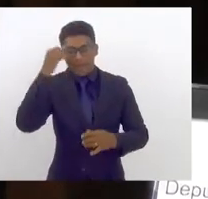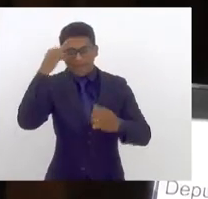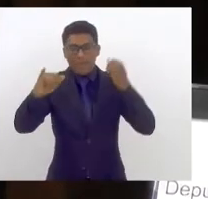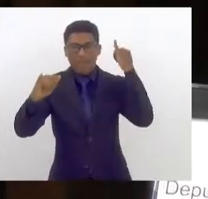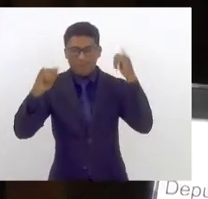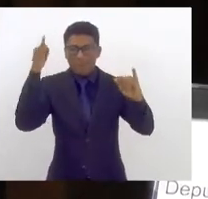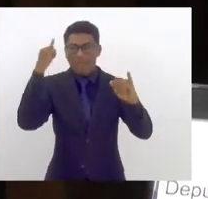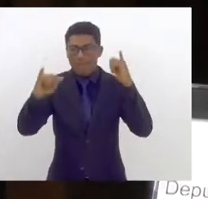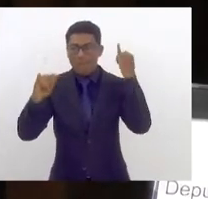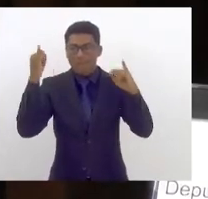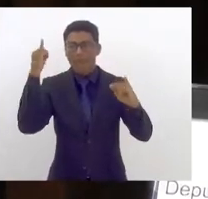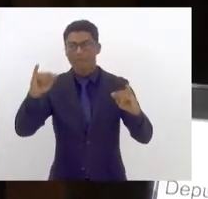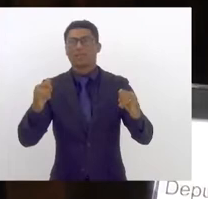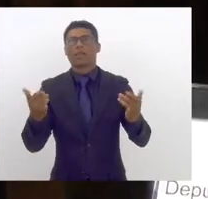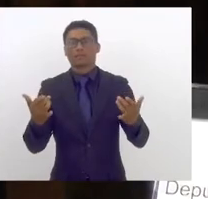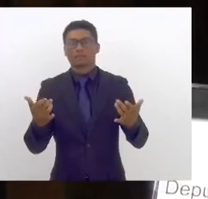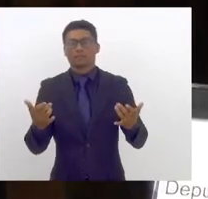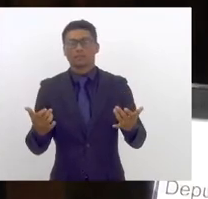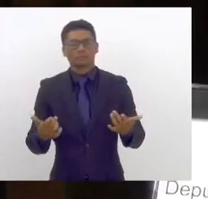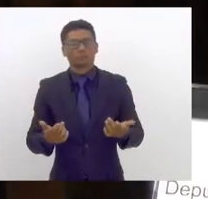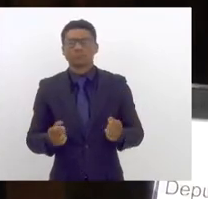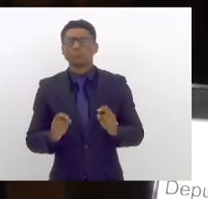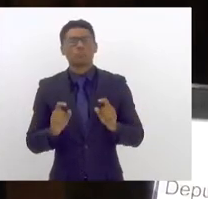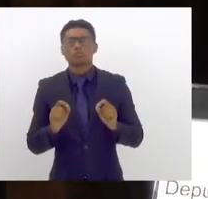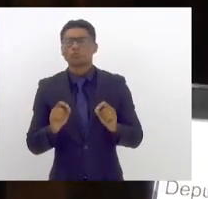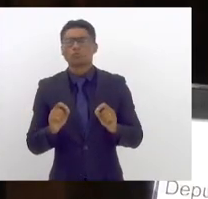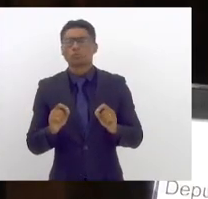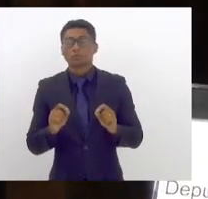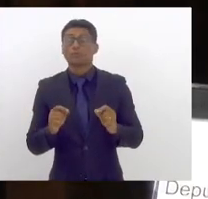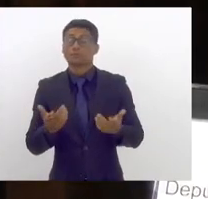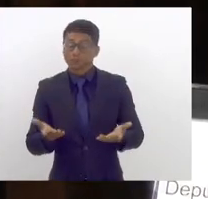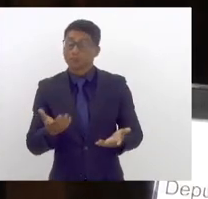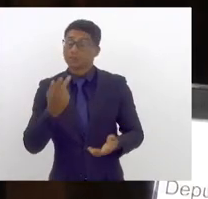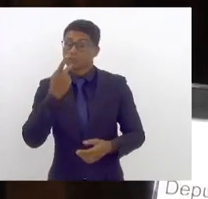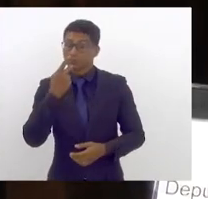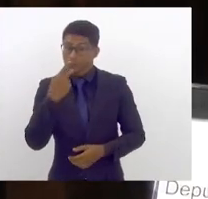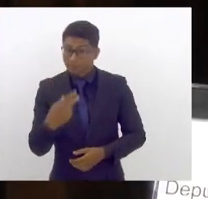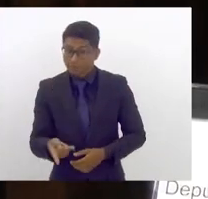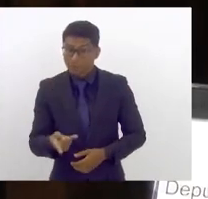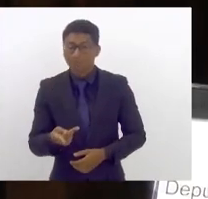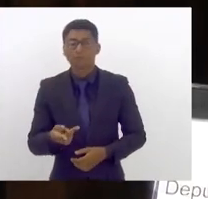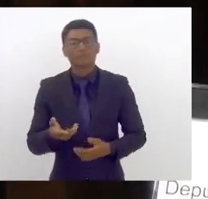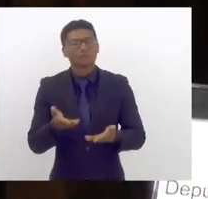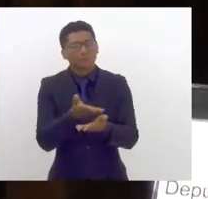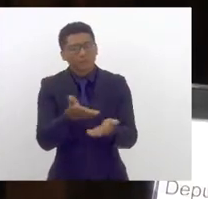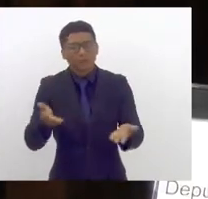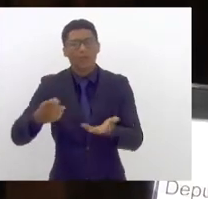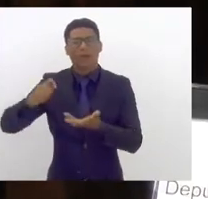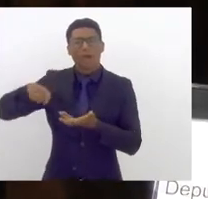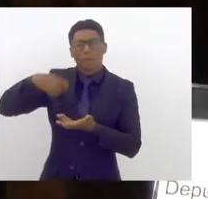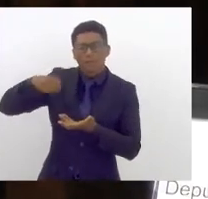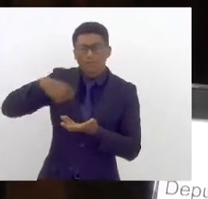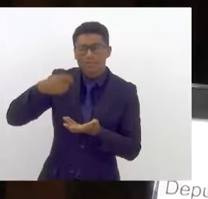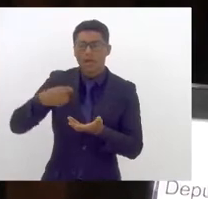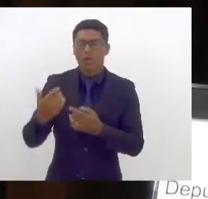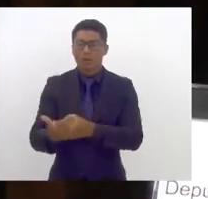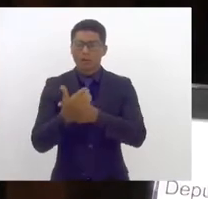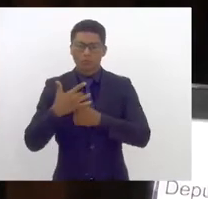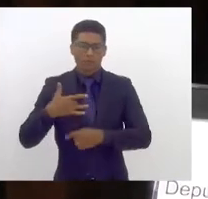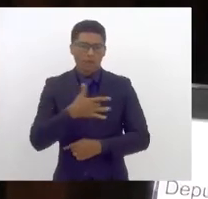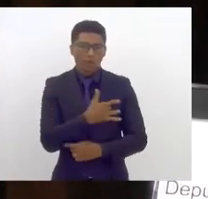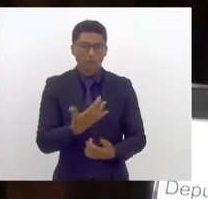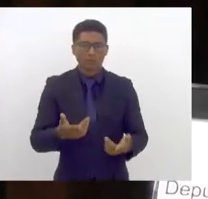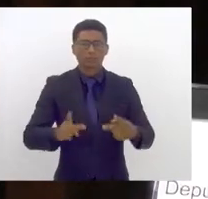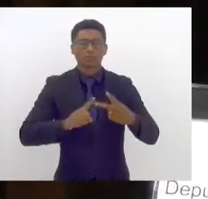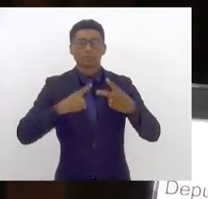aqui mais uma vez né como papel da atenção primária ressaltando uma alimentação saudável a prática de atividade